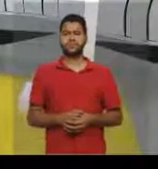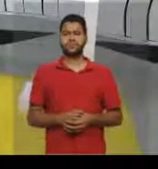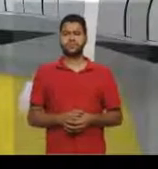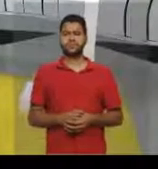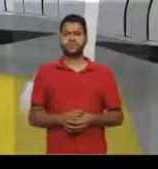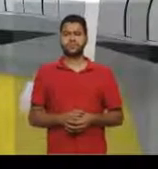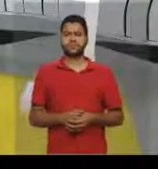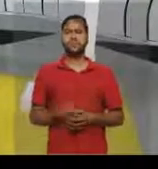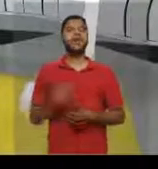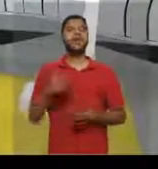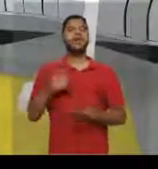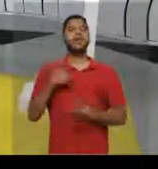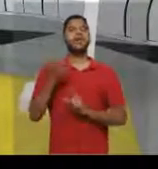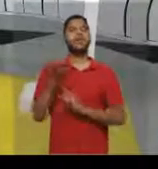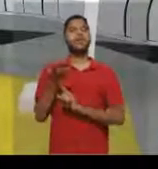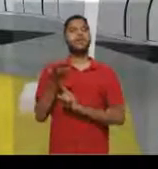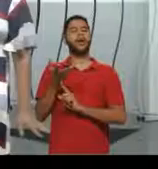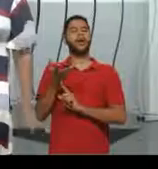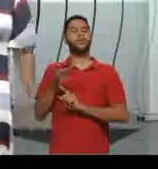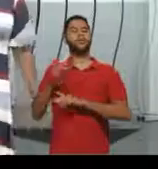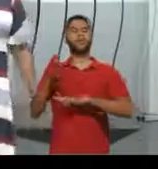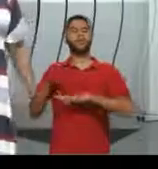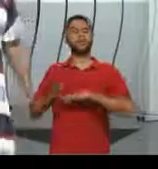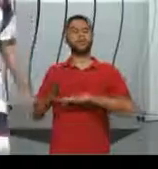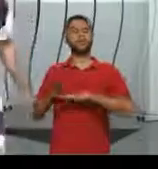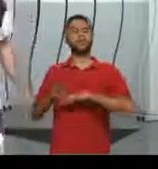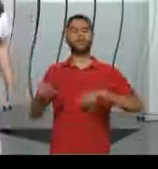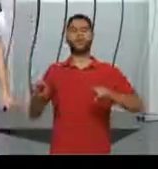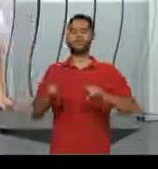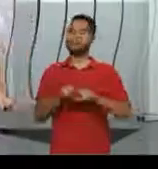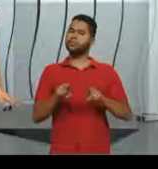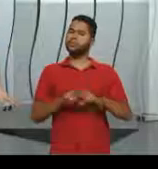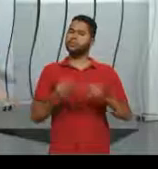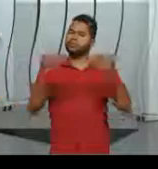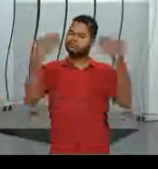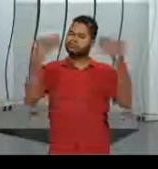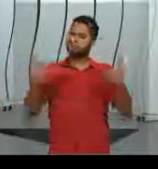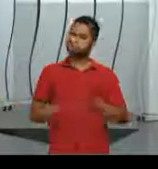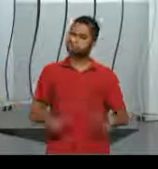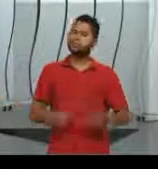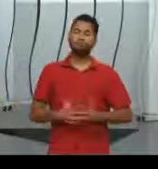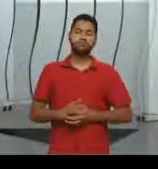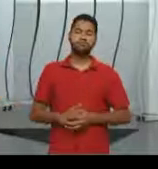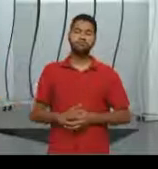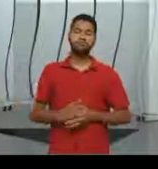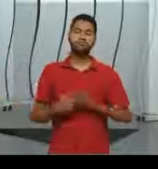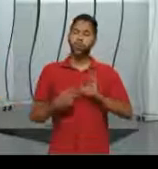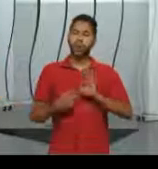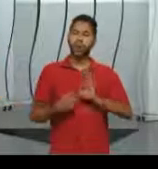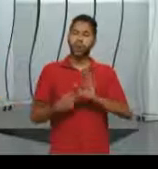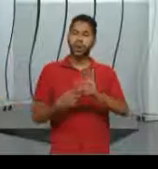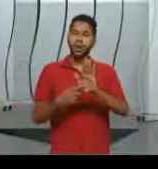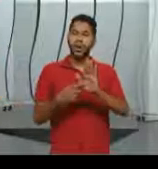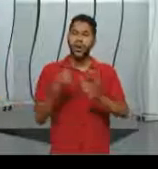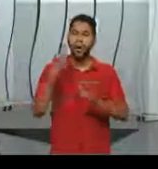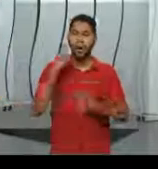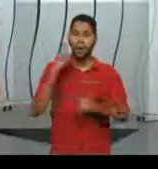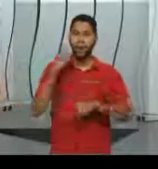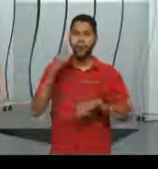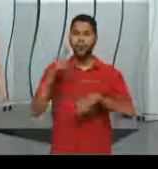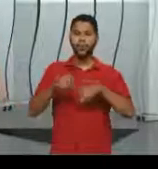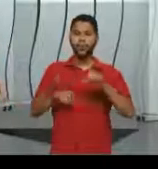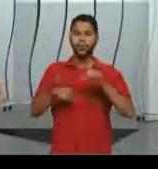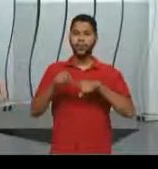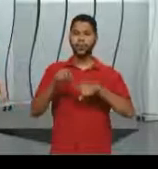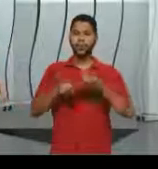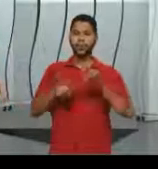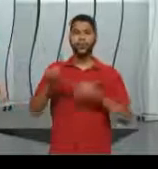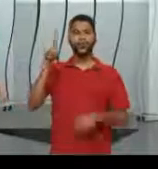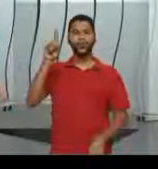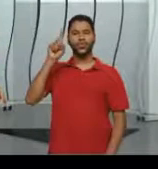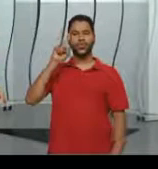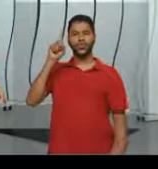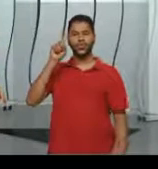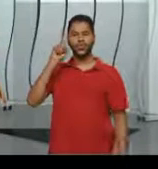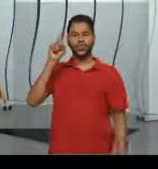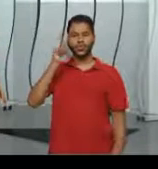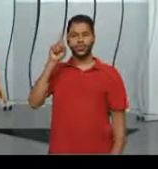Eu virei uma artista contemporânea. E agora vou apresentar para vocês um objeto do dia a